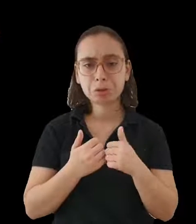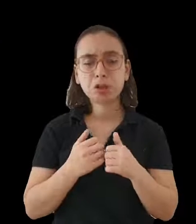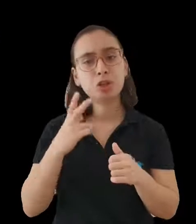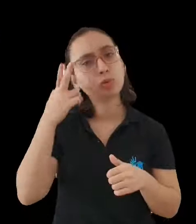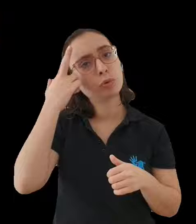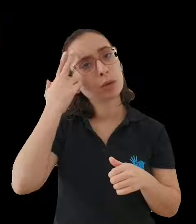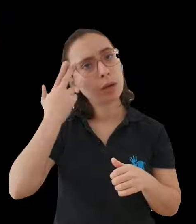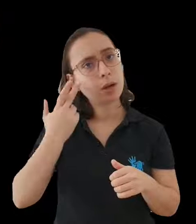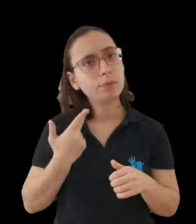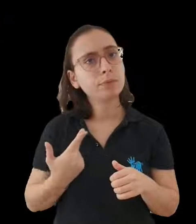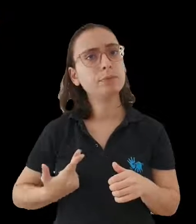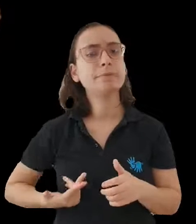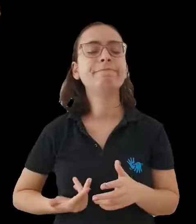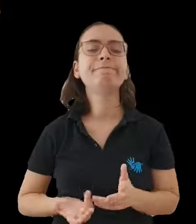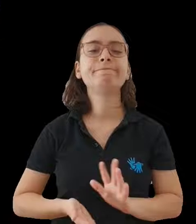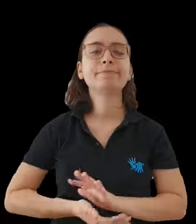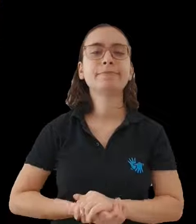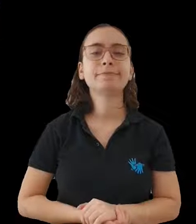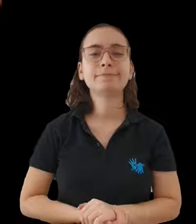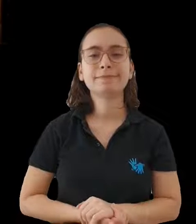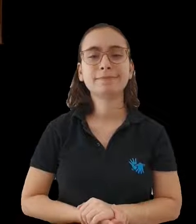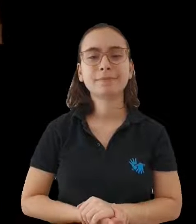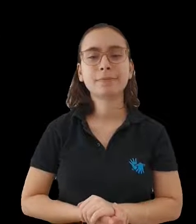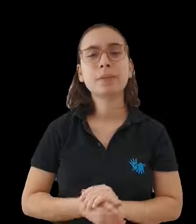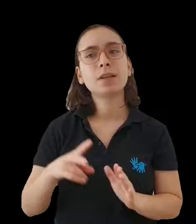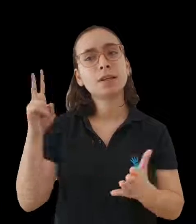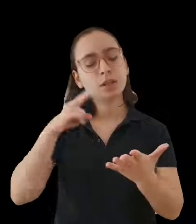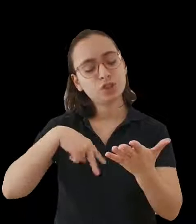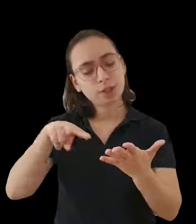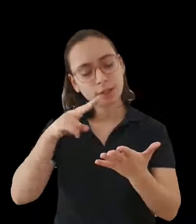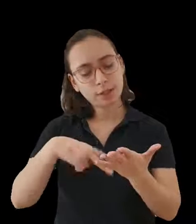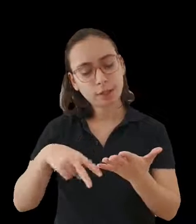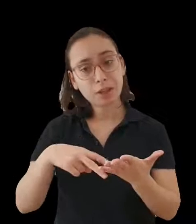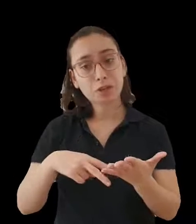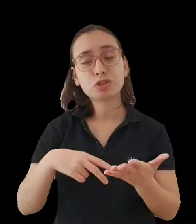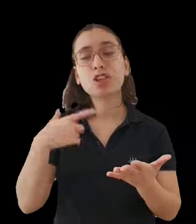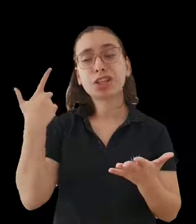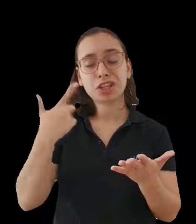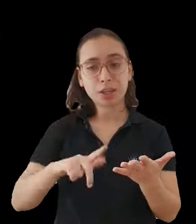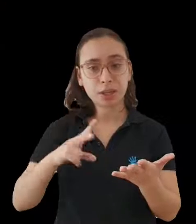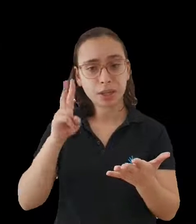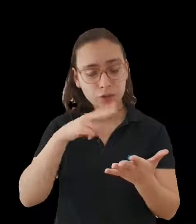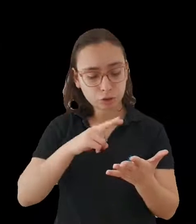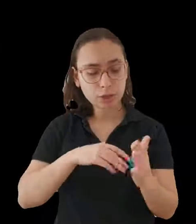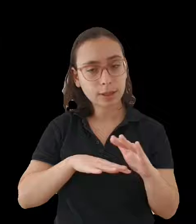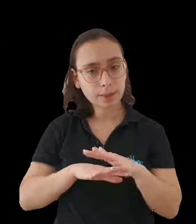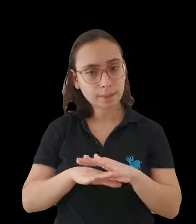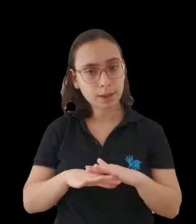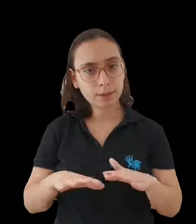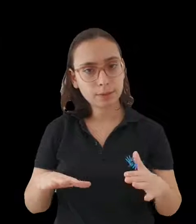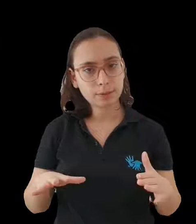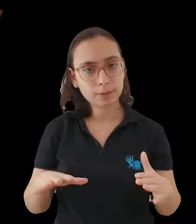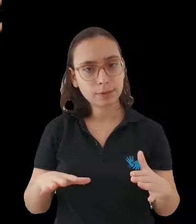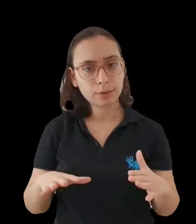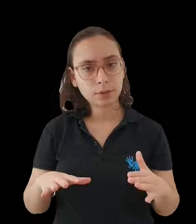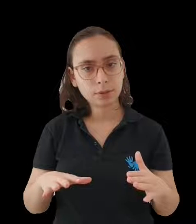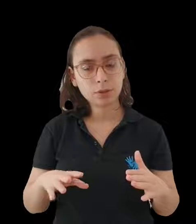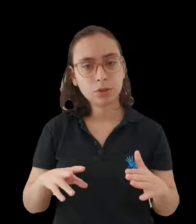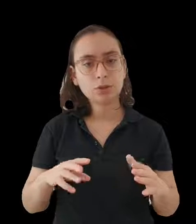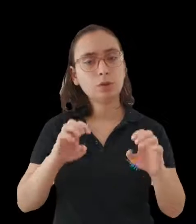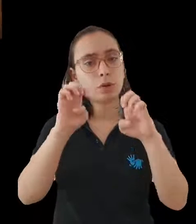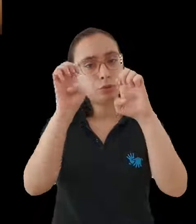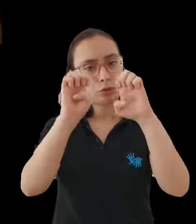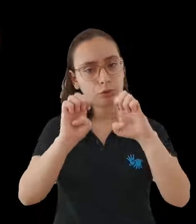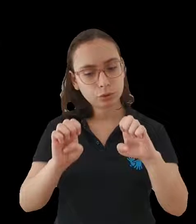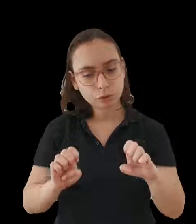vamos dizer assim, sabe? Que vocês já leram, já releram, já tem a base, e aí vão estruturando o